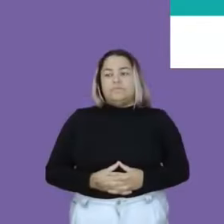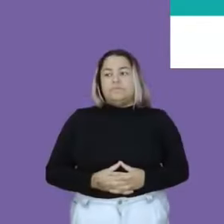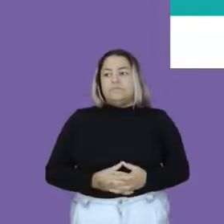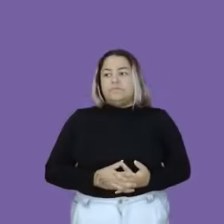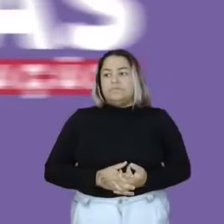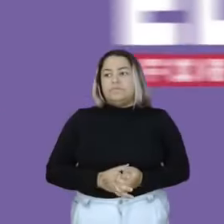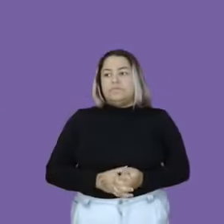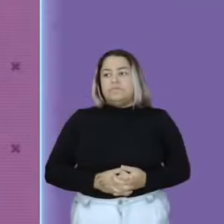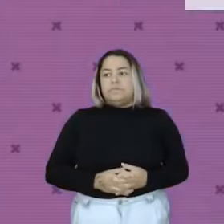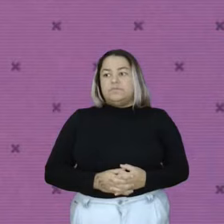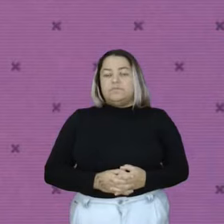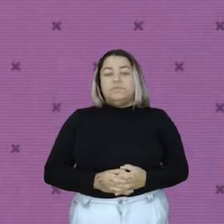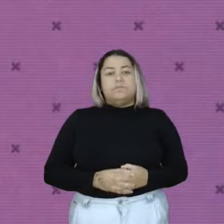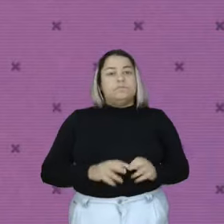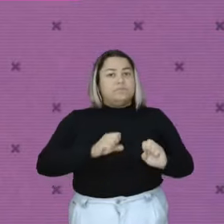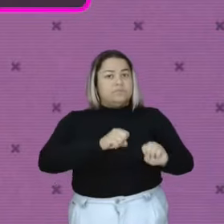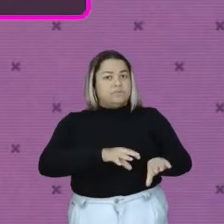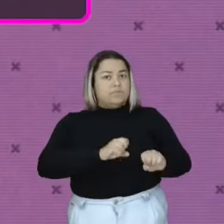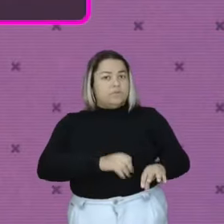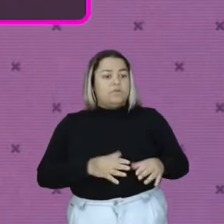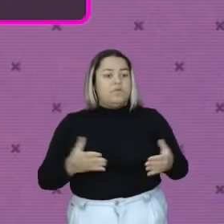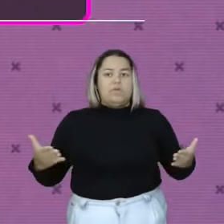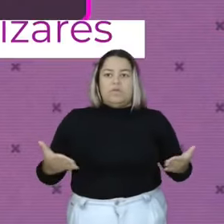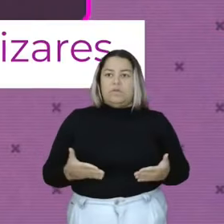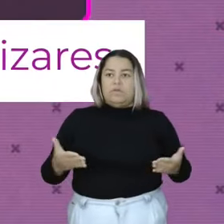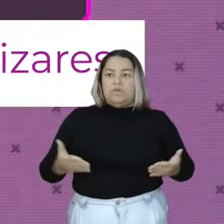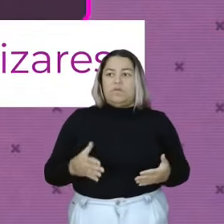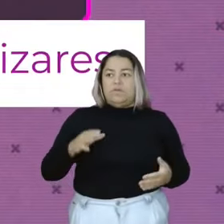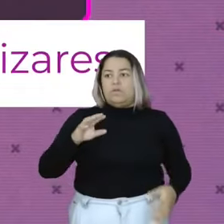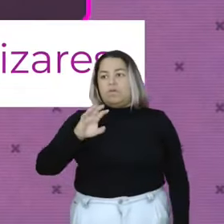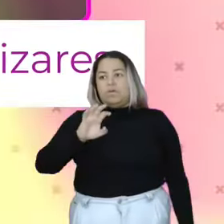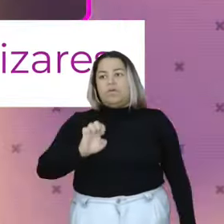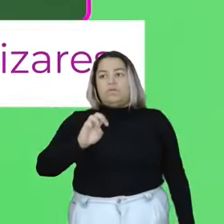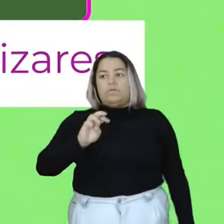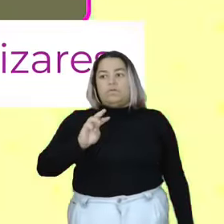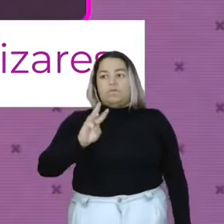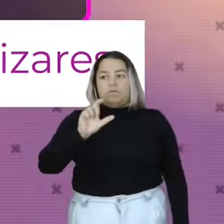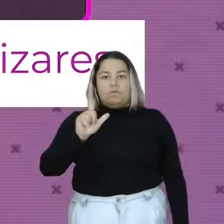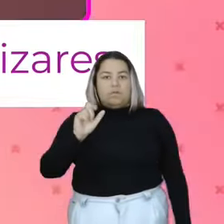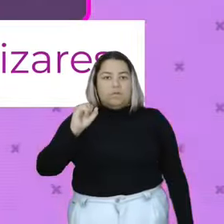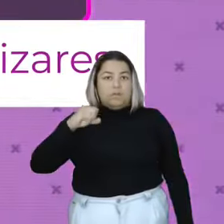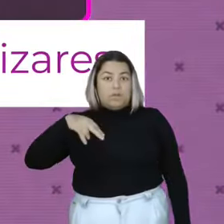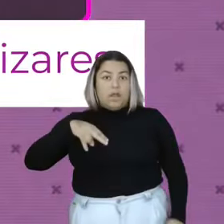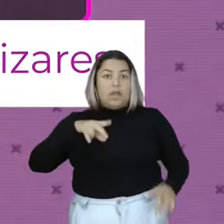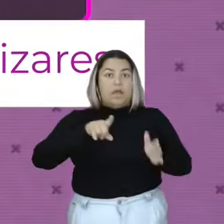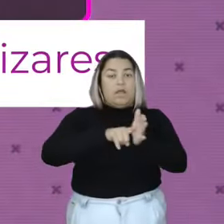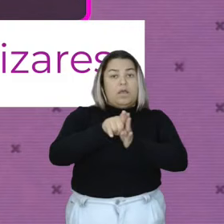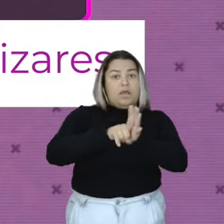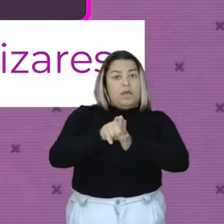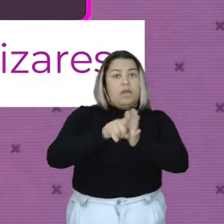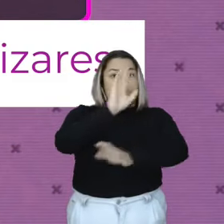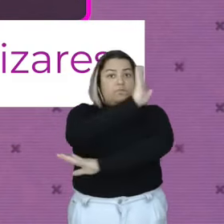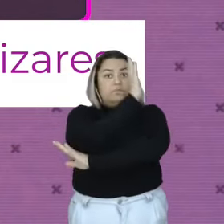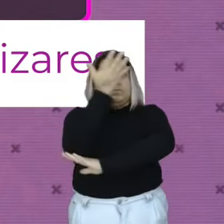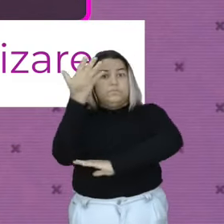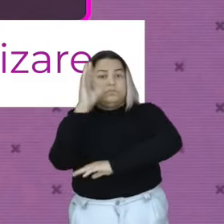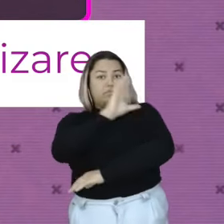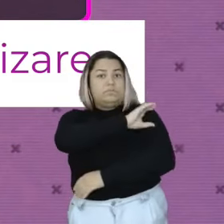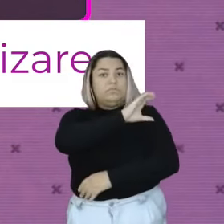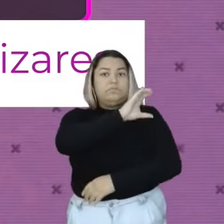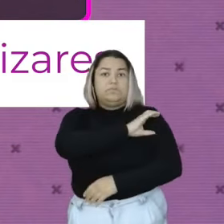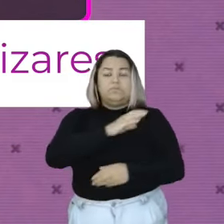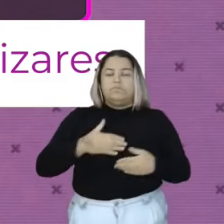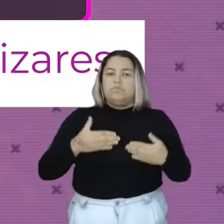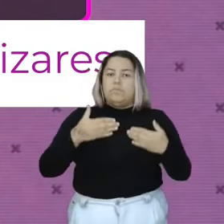poder na aula de hoje Evely canizares que é professora analista ambiental coordenadora da frente Nacional de